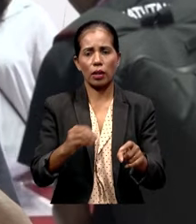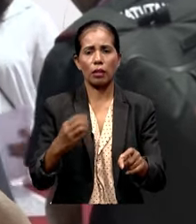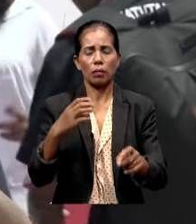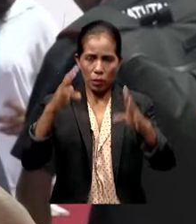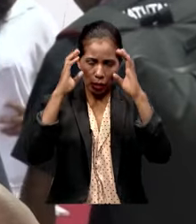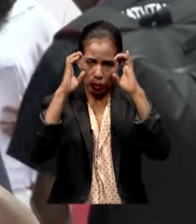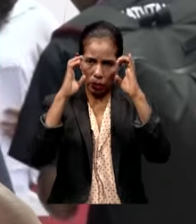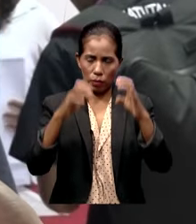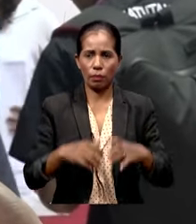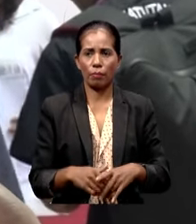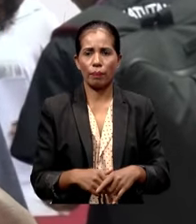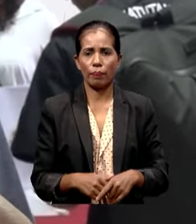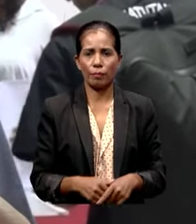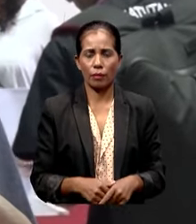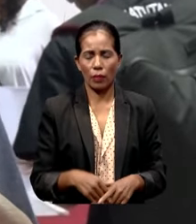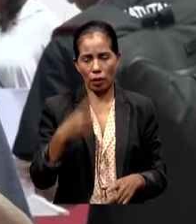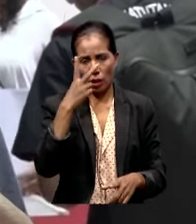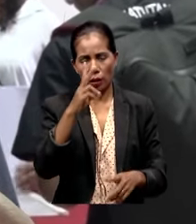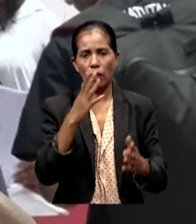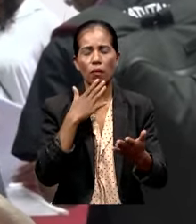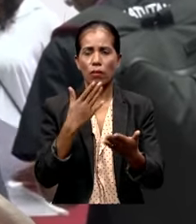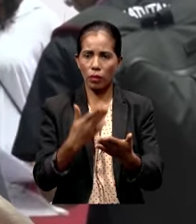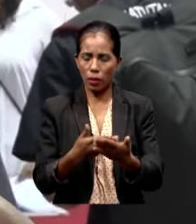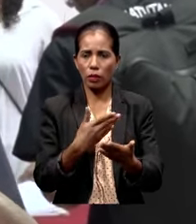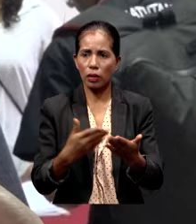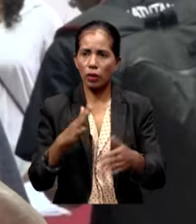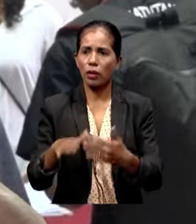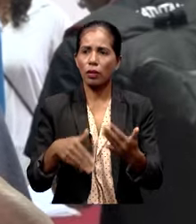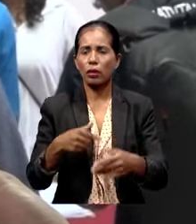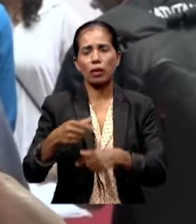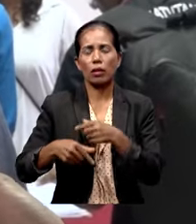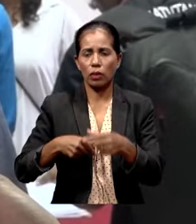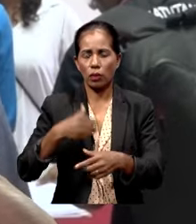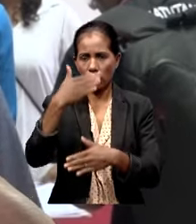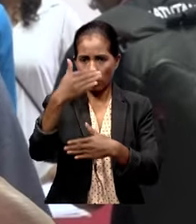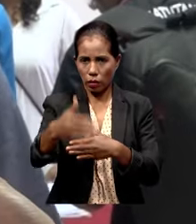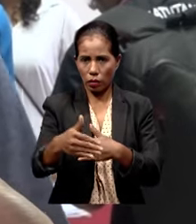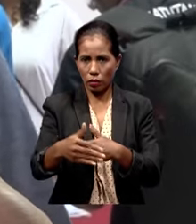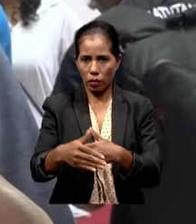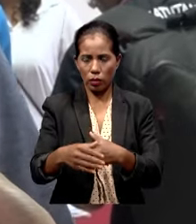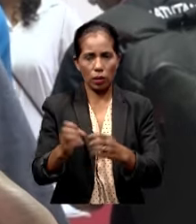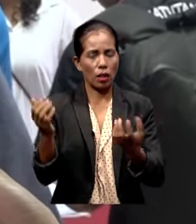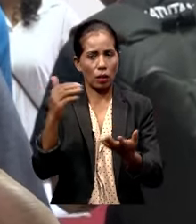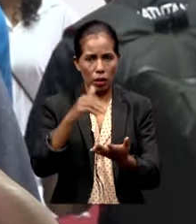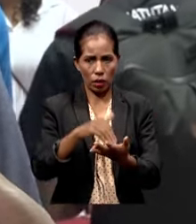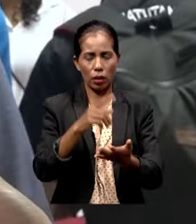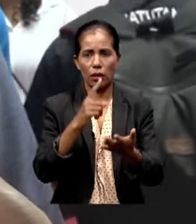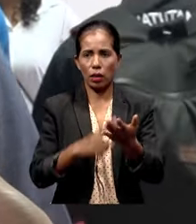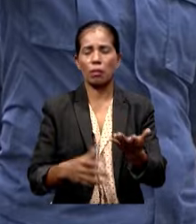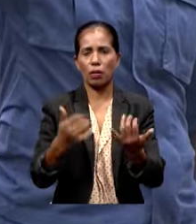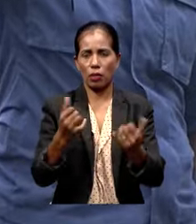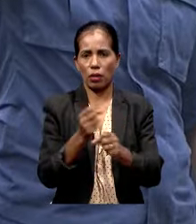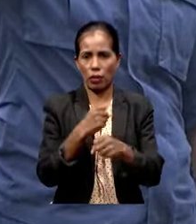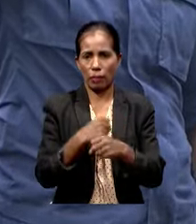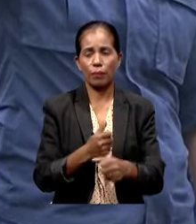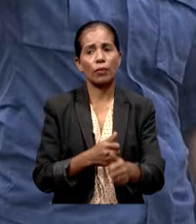educação. Porque vai ler haré de dia se sanser, né? Não tem a geração ser tuir mais, se ela repete tão sair mac agora aqui.